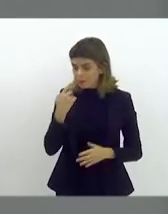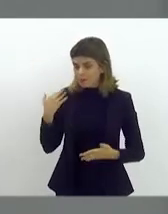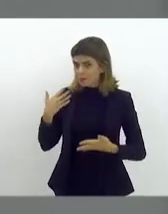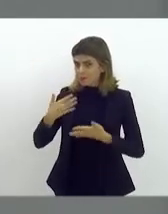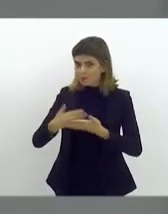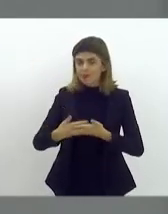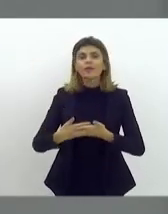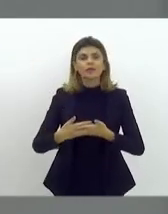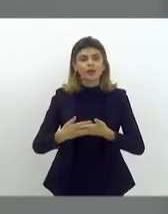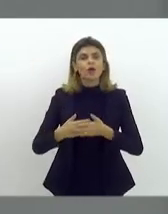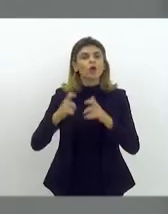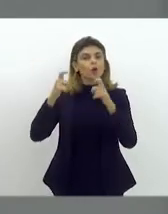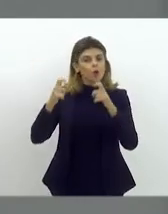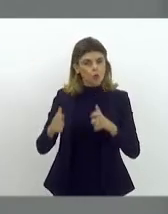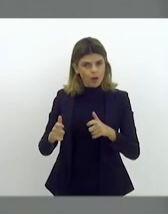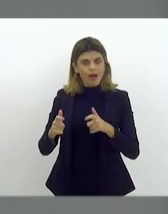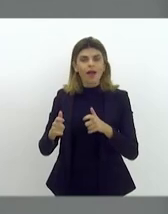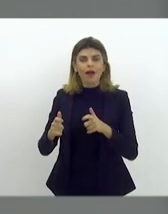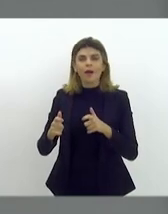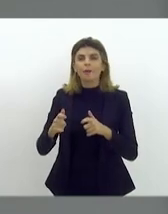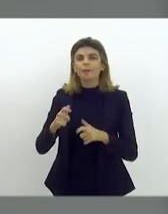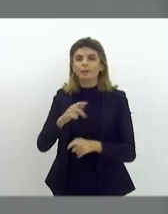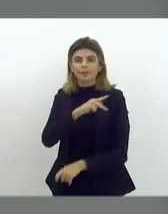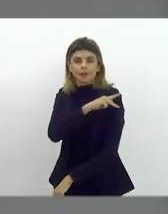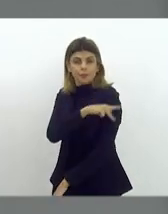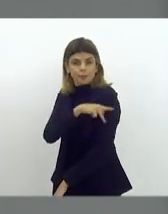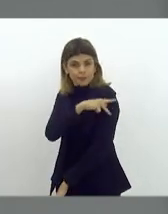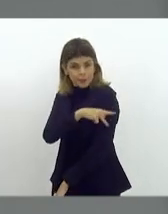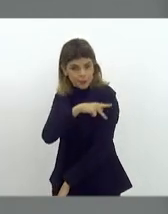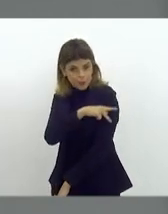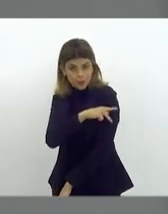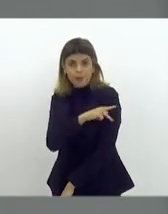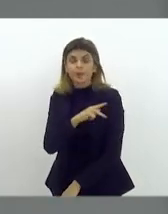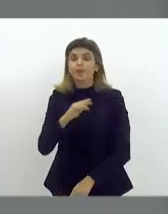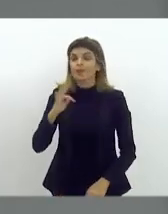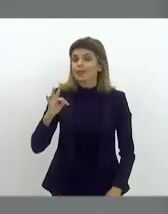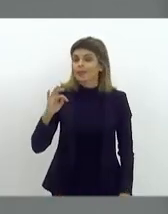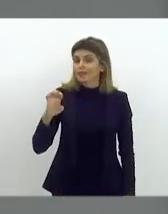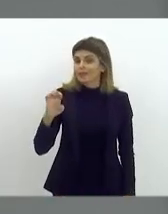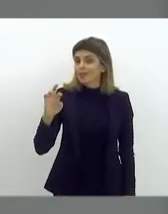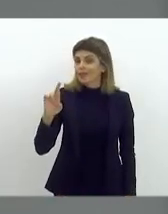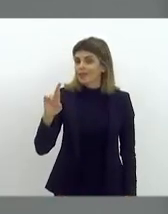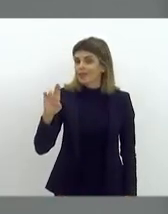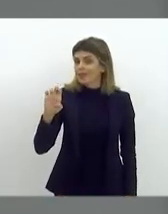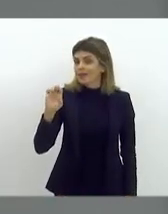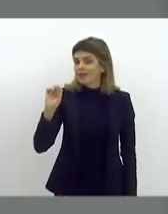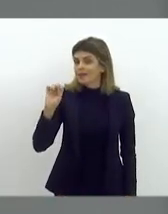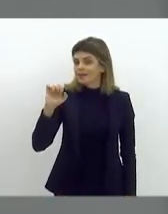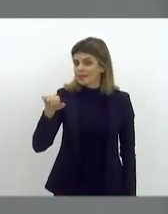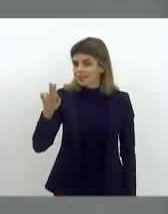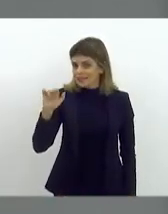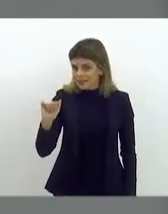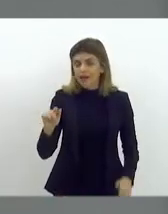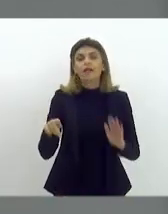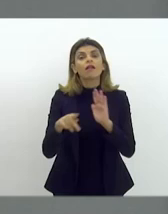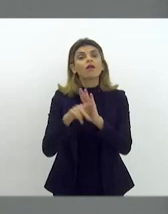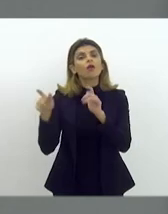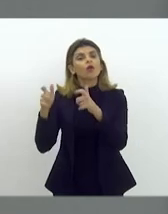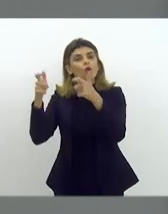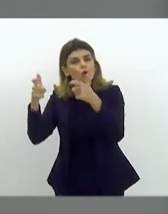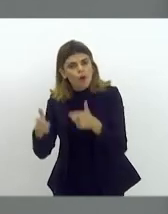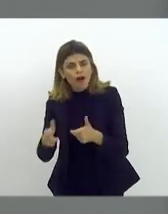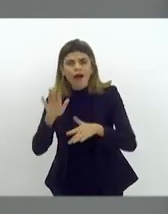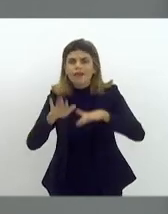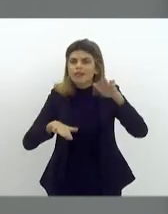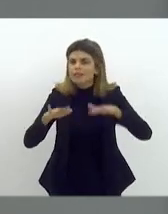em Teresina Piauí em que houve a decretação de uma prisão nesse caso né E aí a importância da lei